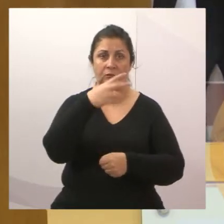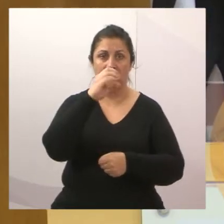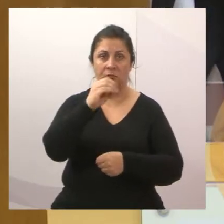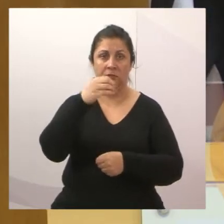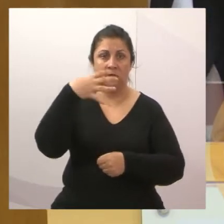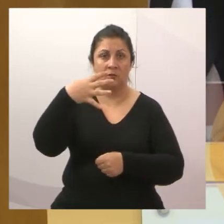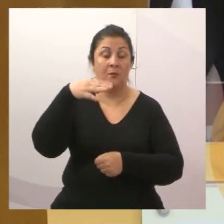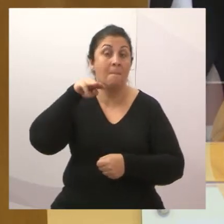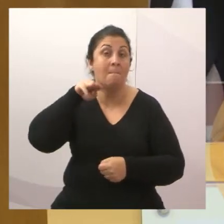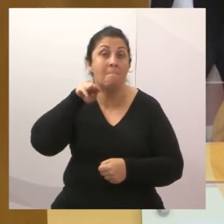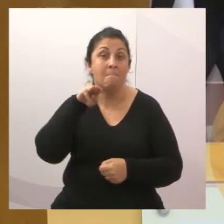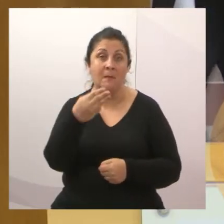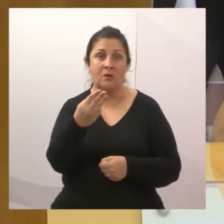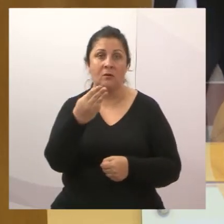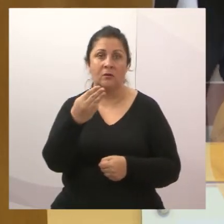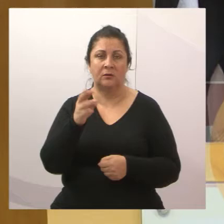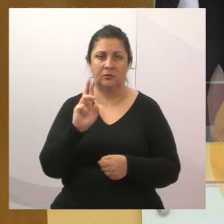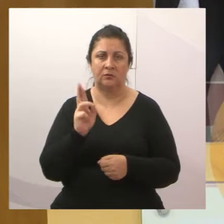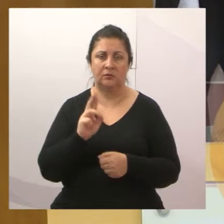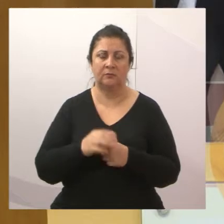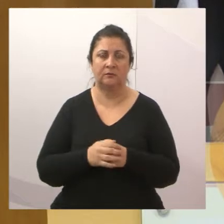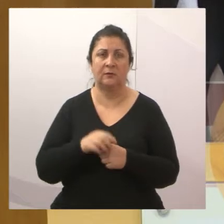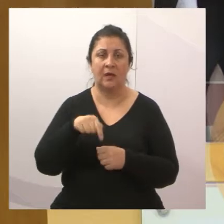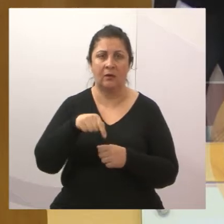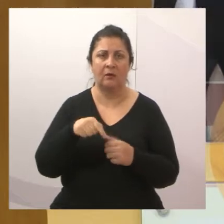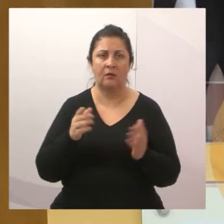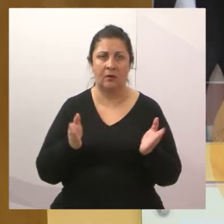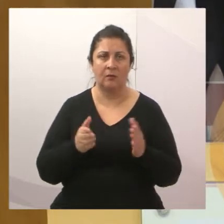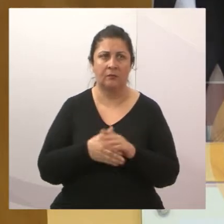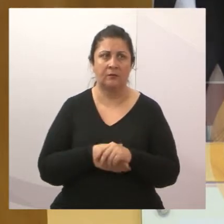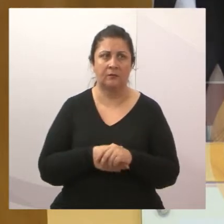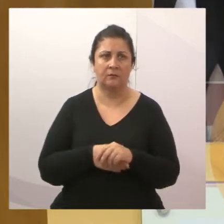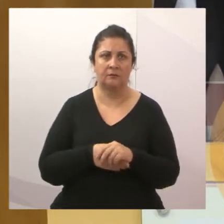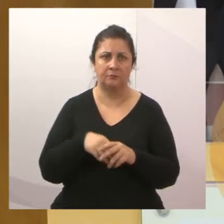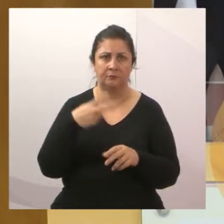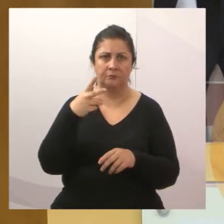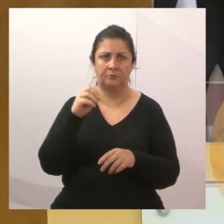de reais. Previsão desse ano, de 2020,